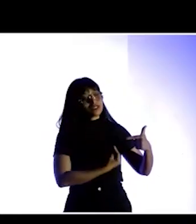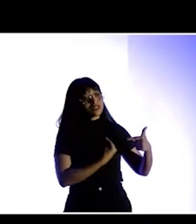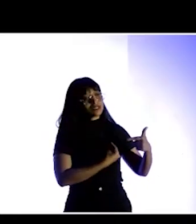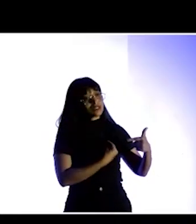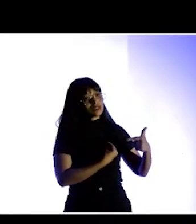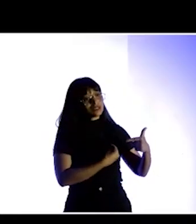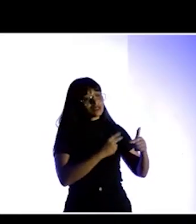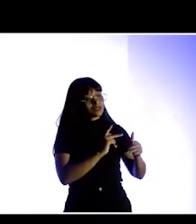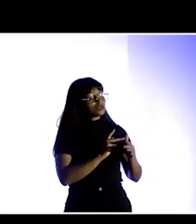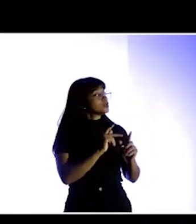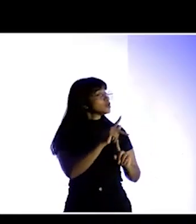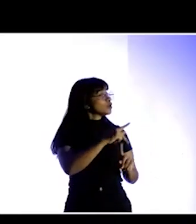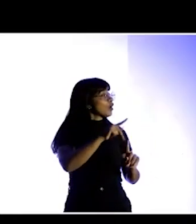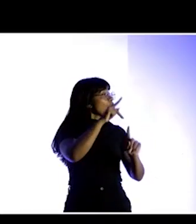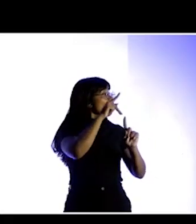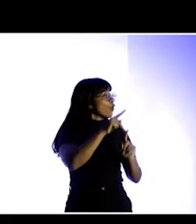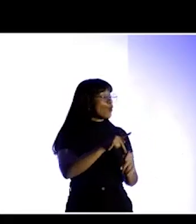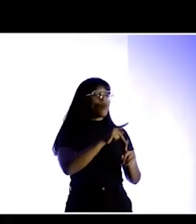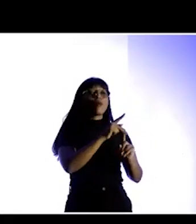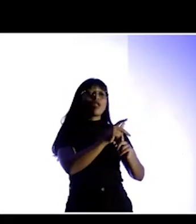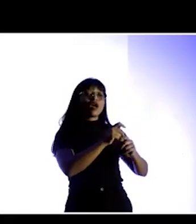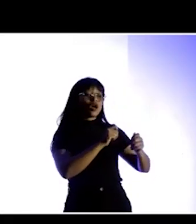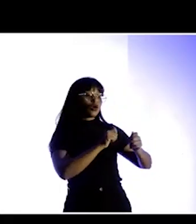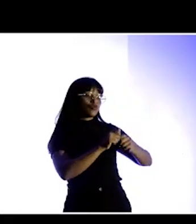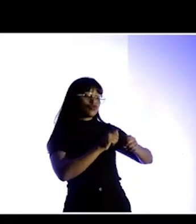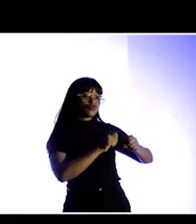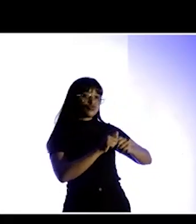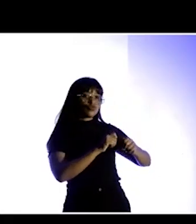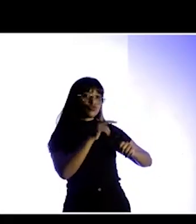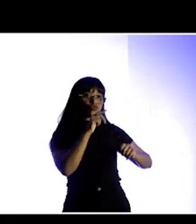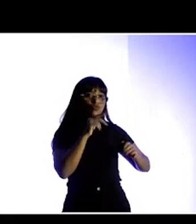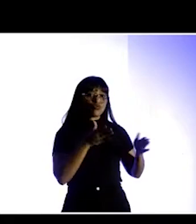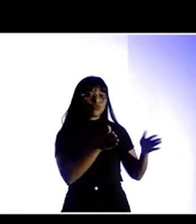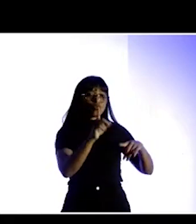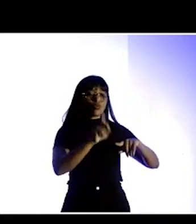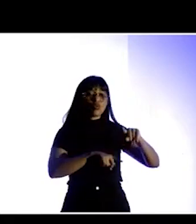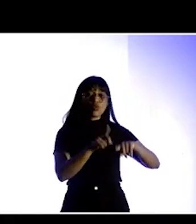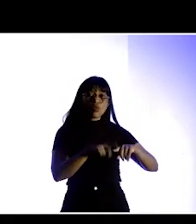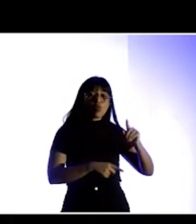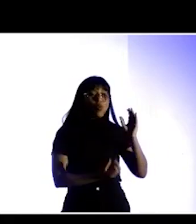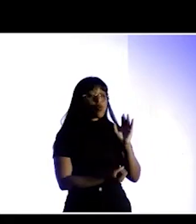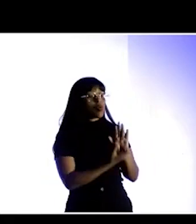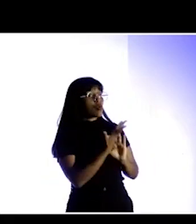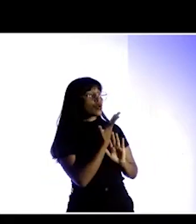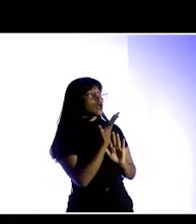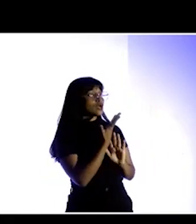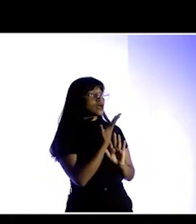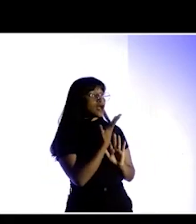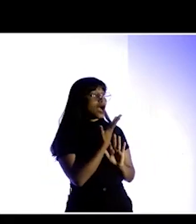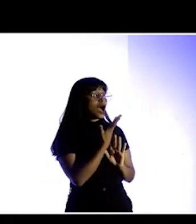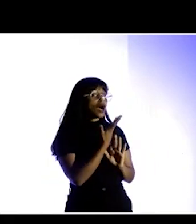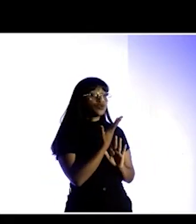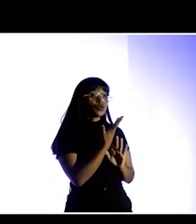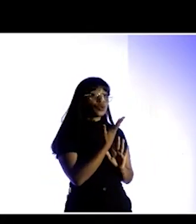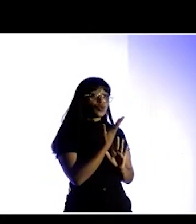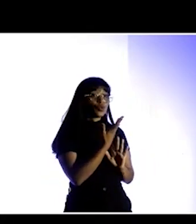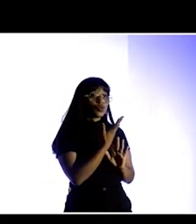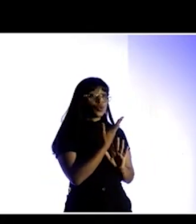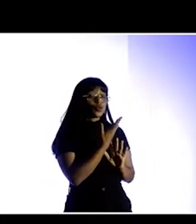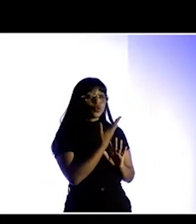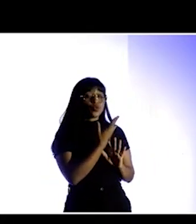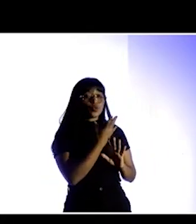de Segurança Hídrica e o Plano Nacional de Recursos Hídricos. O Plano Nacional de Recursos Hídricos, que foi desenvolvido, ele foi atualizado em